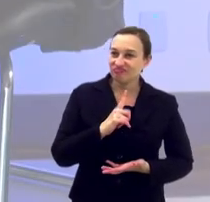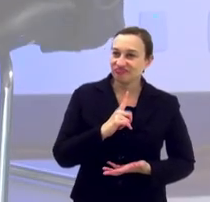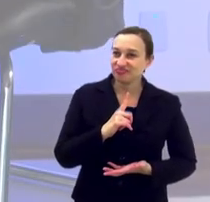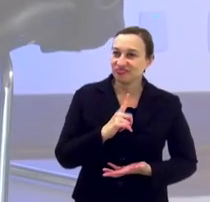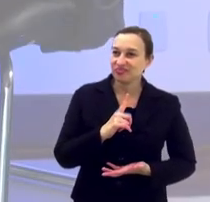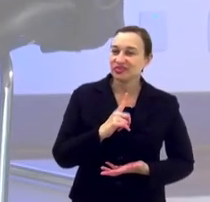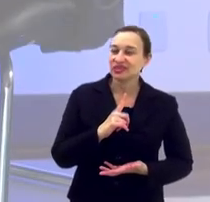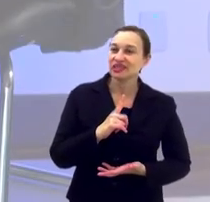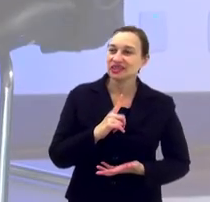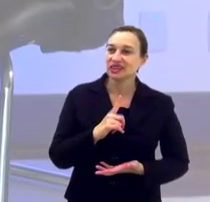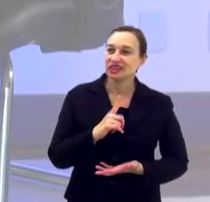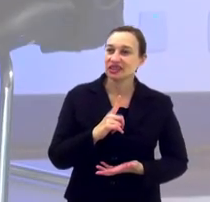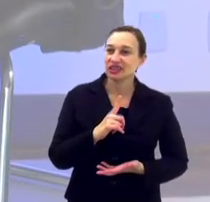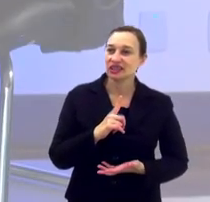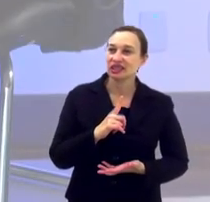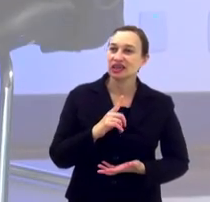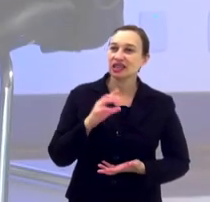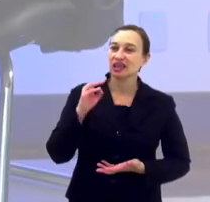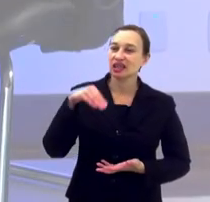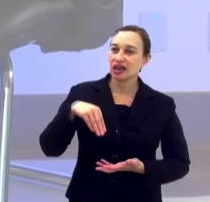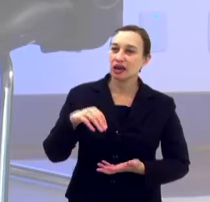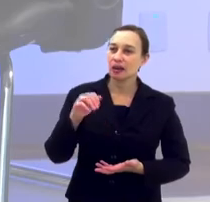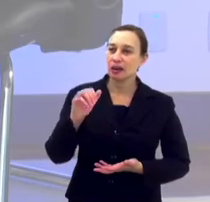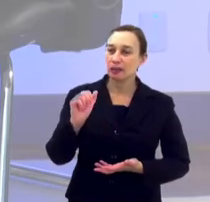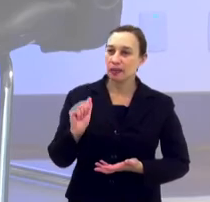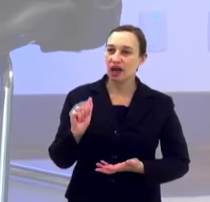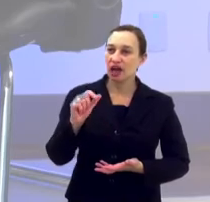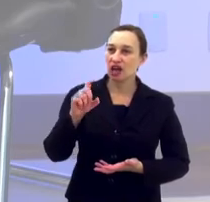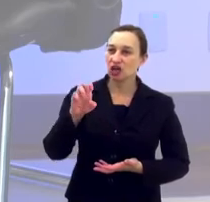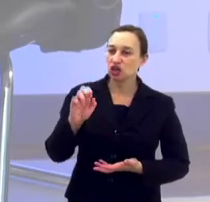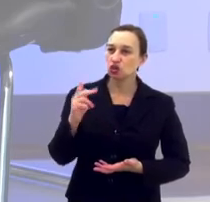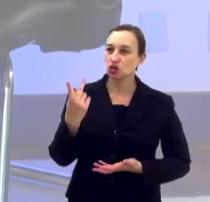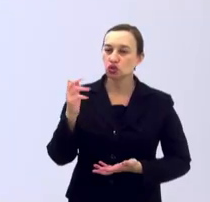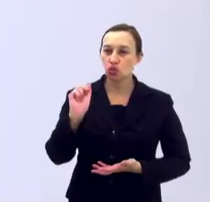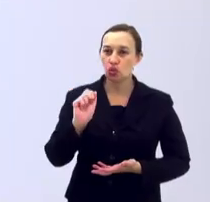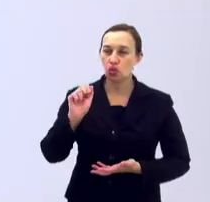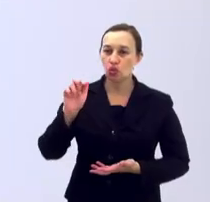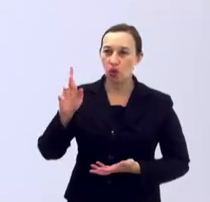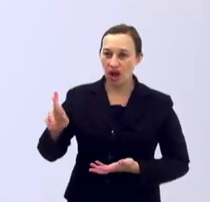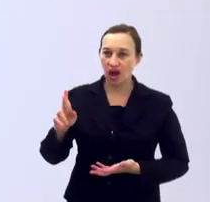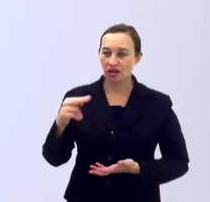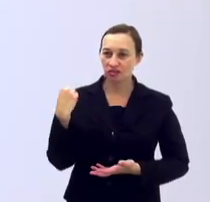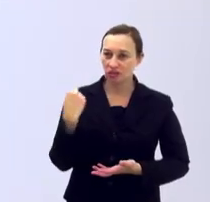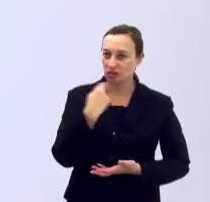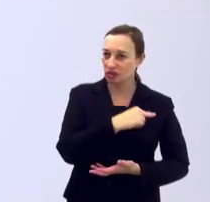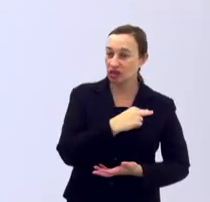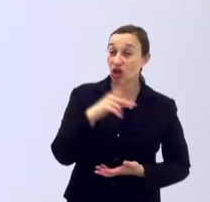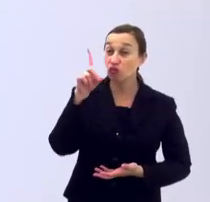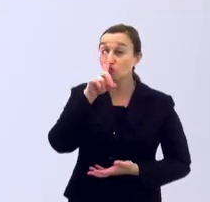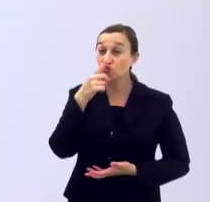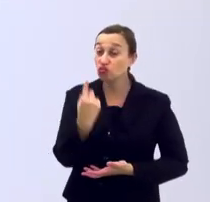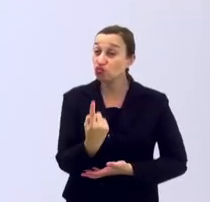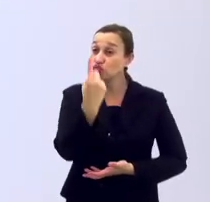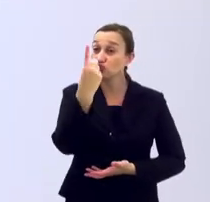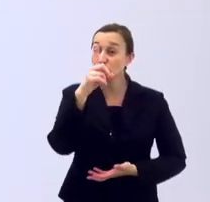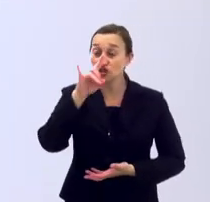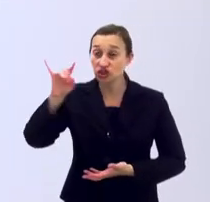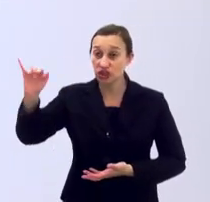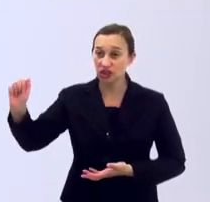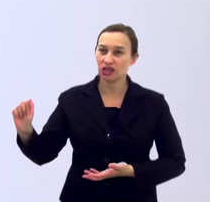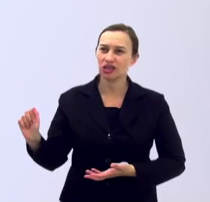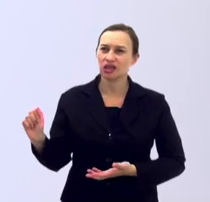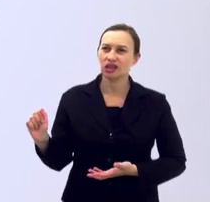o Yom HaShoah, né, que é o dia do Holocausto, que é um dia de